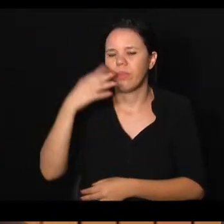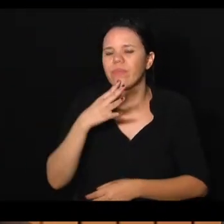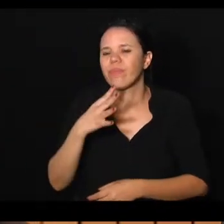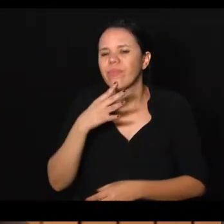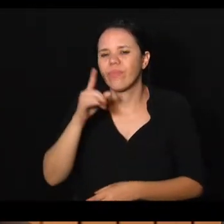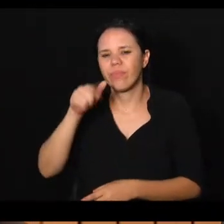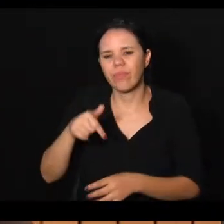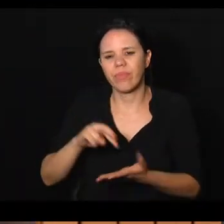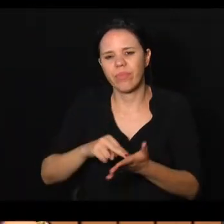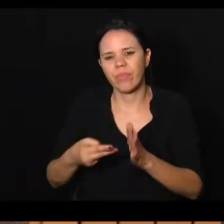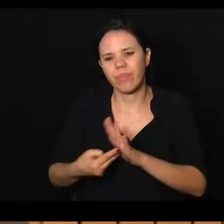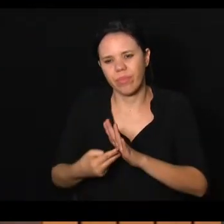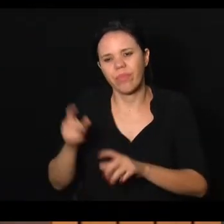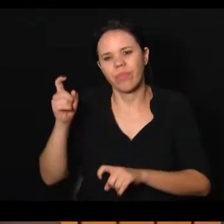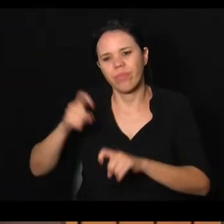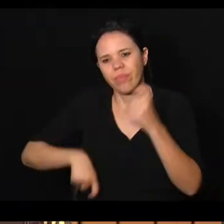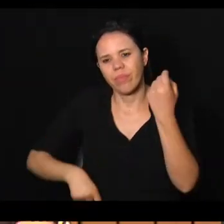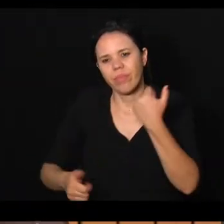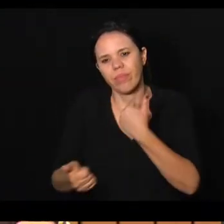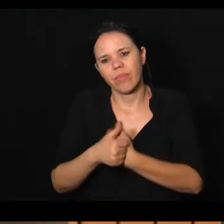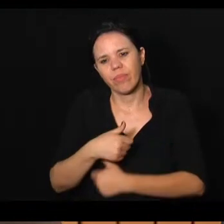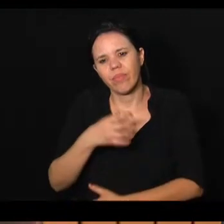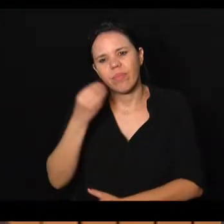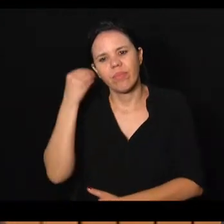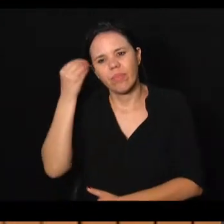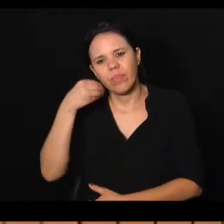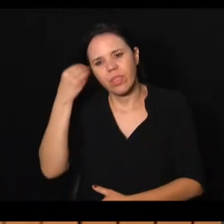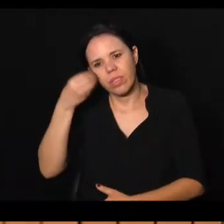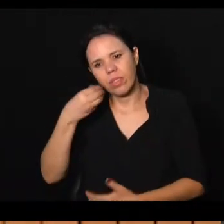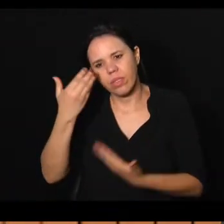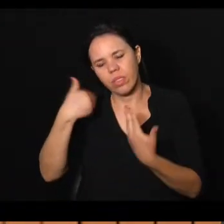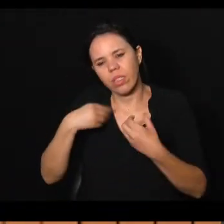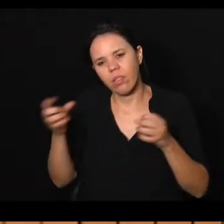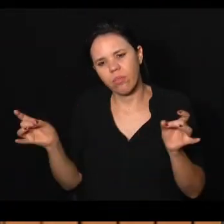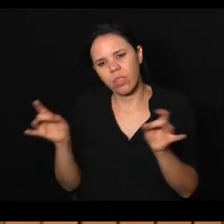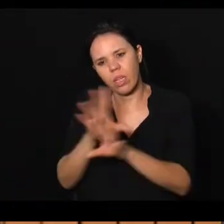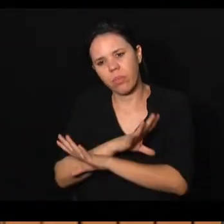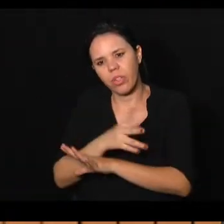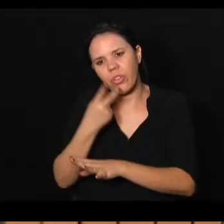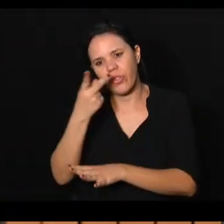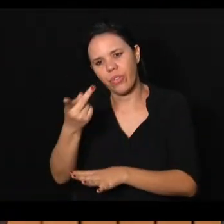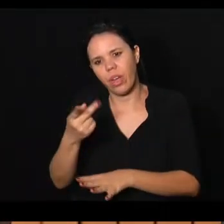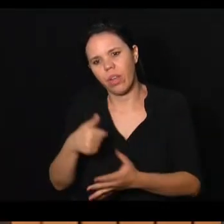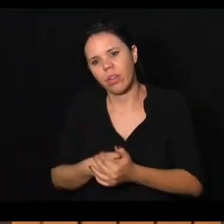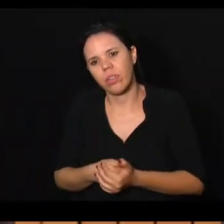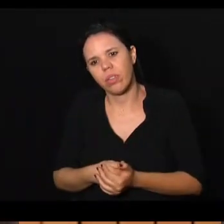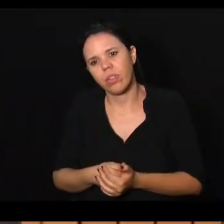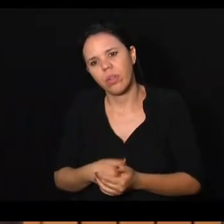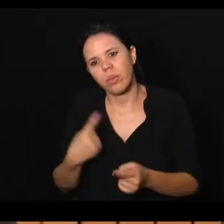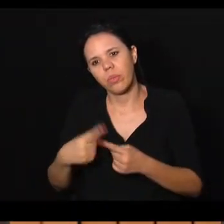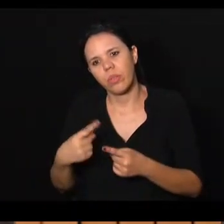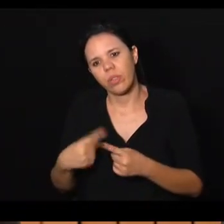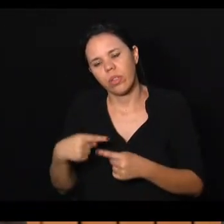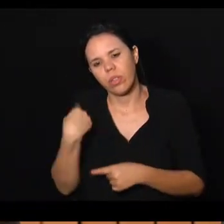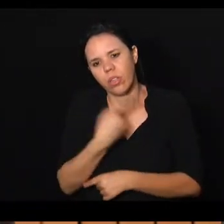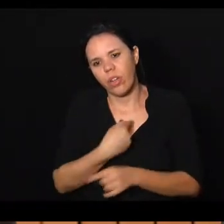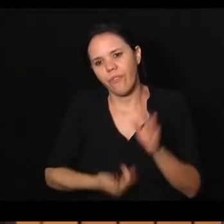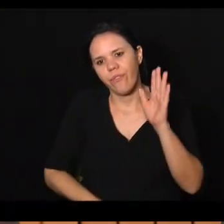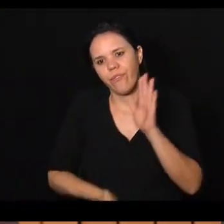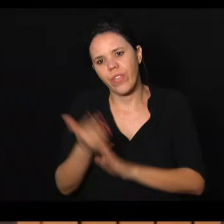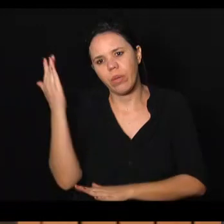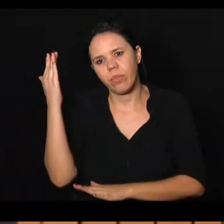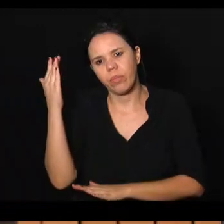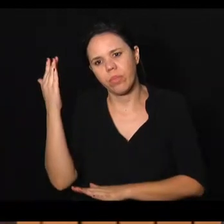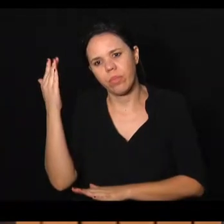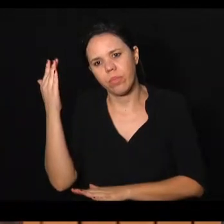abuso sexual de perto. Eu encerro. Encerro porque nós vamos sair daqui agora